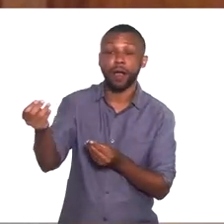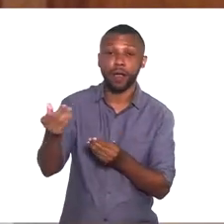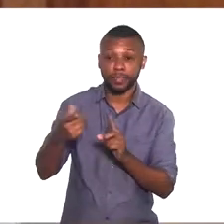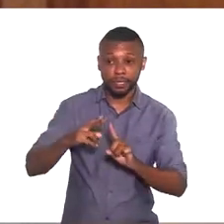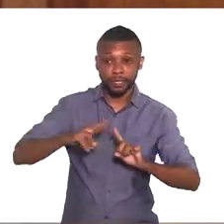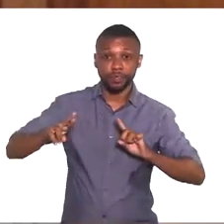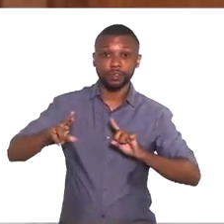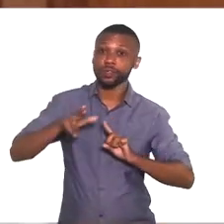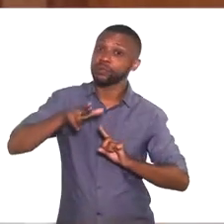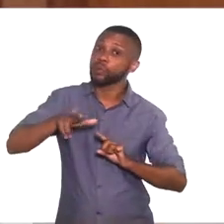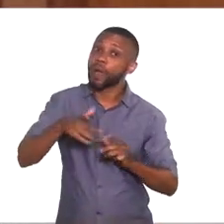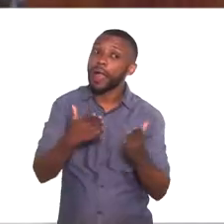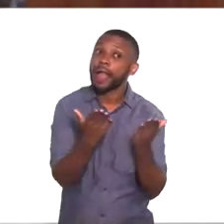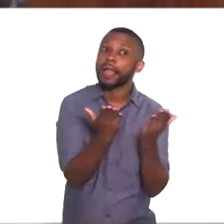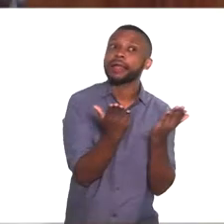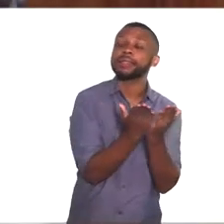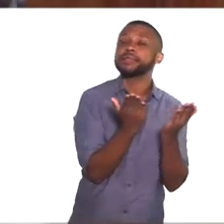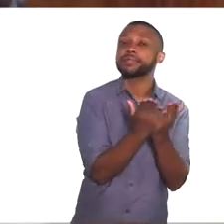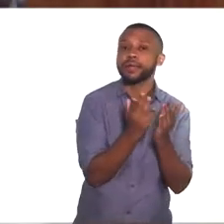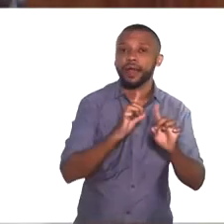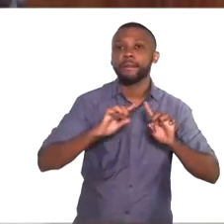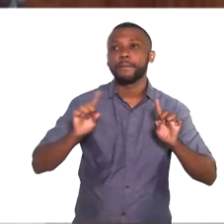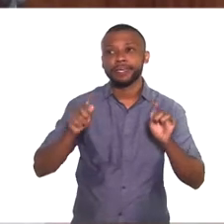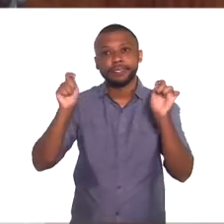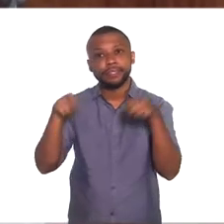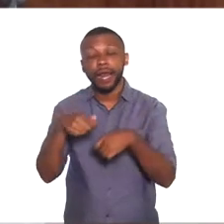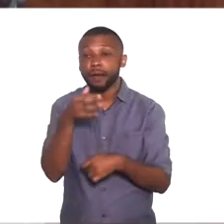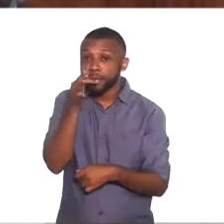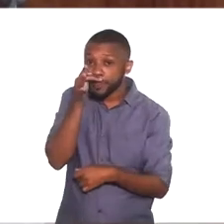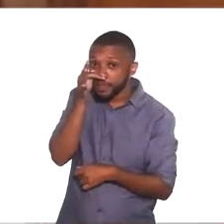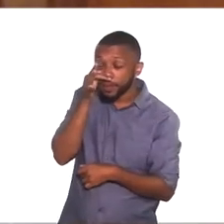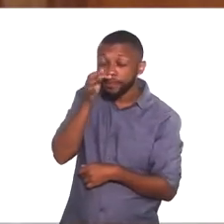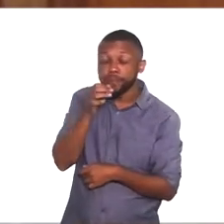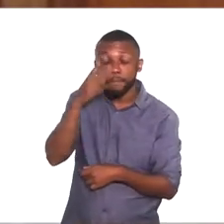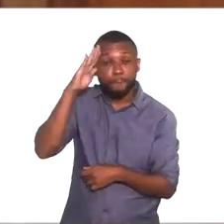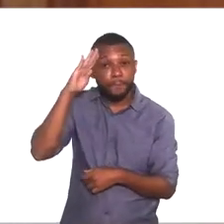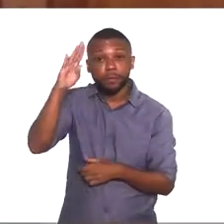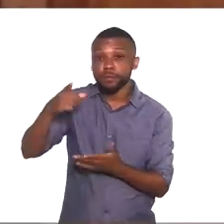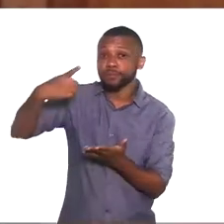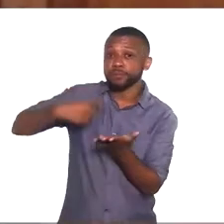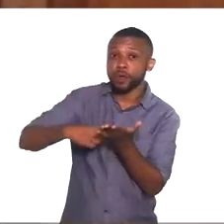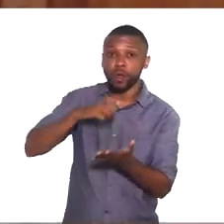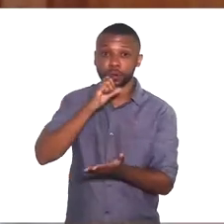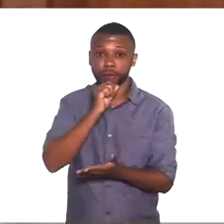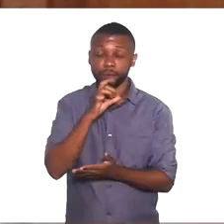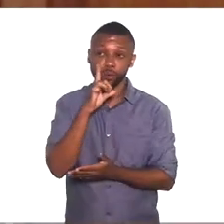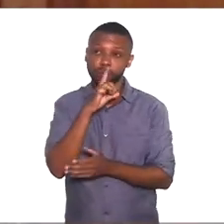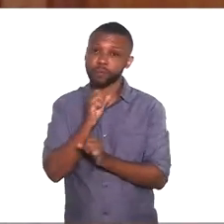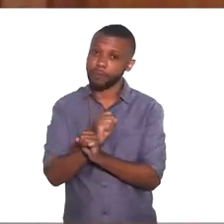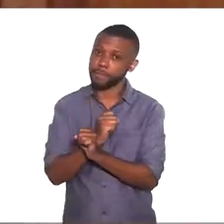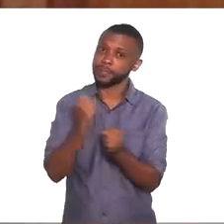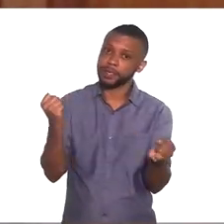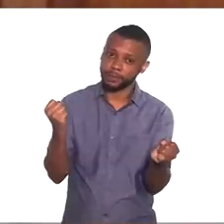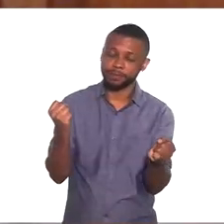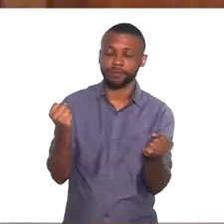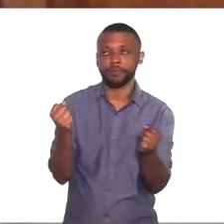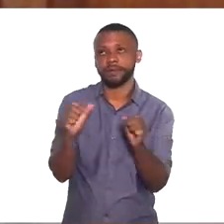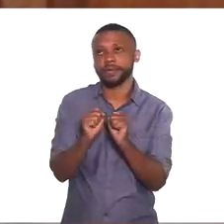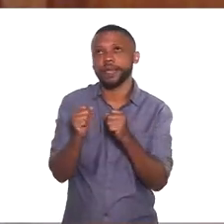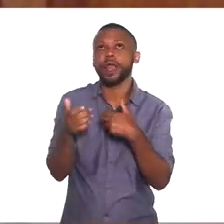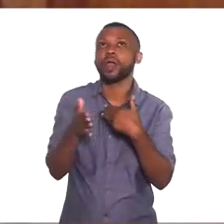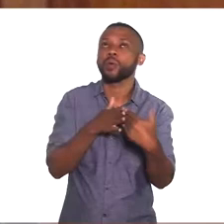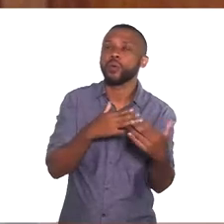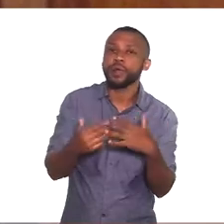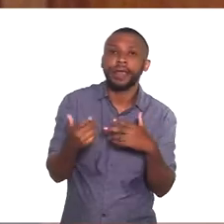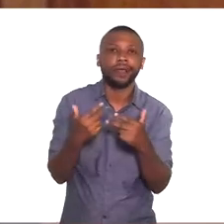distribuem flores também para quem passa né que não são nem cristãs as religiões mestre vem vasinho de flores para isso no sábado